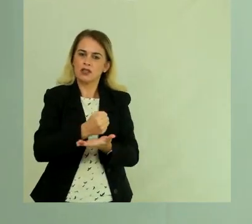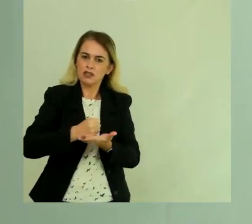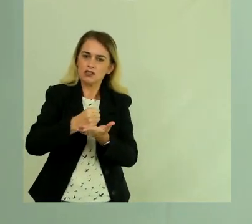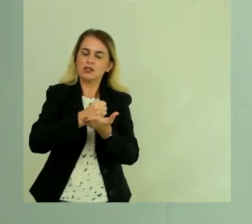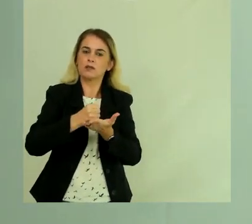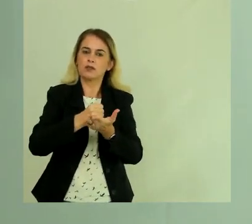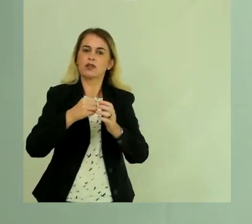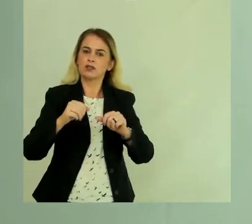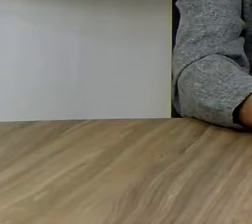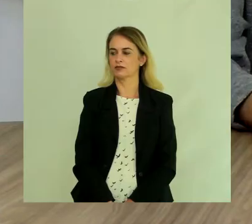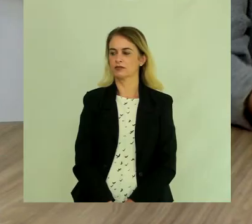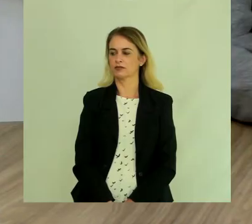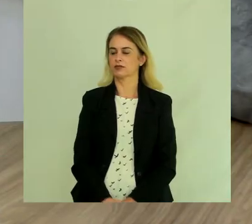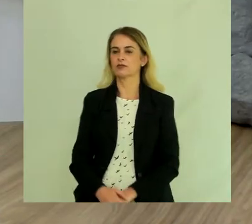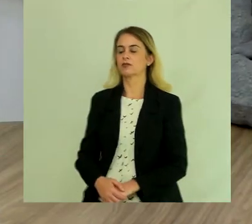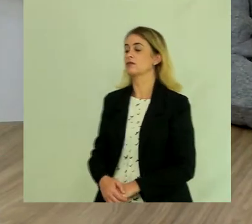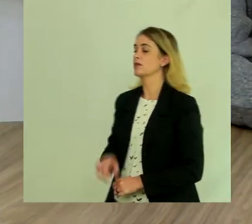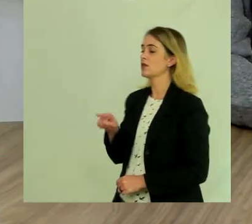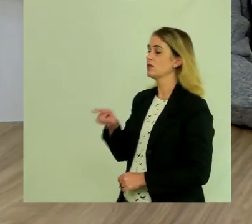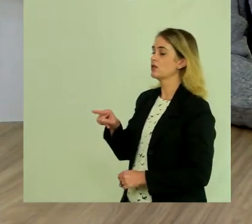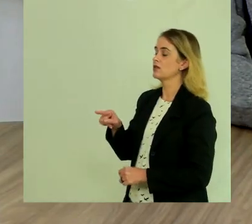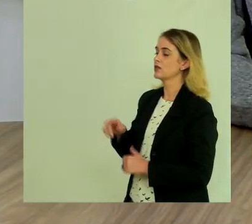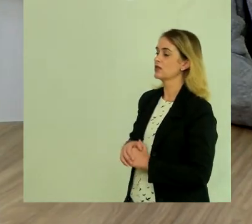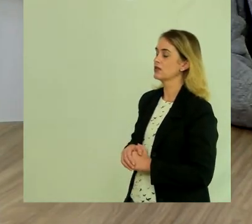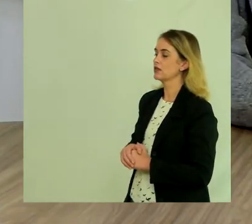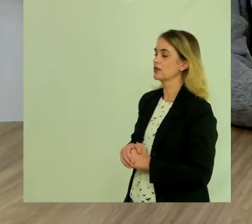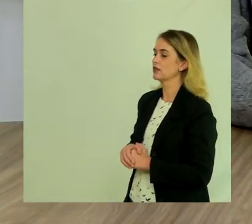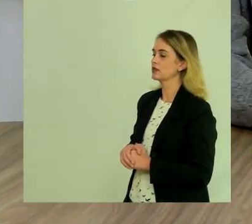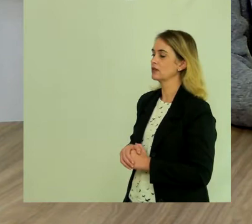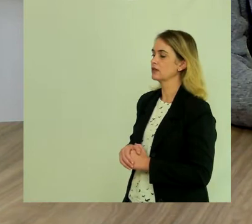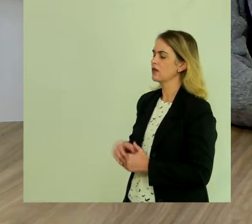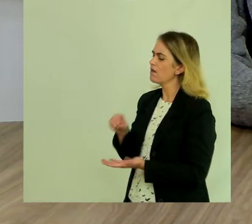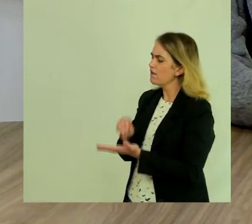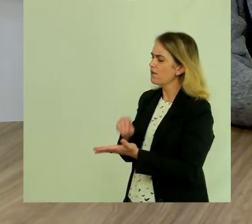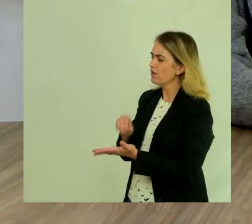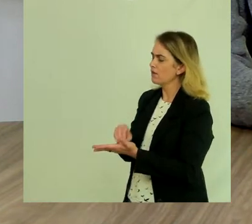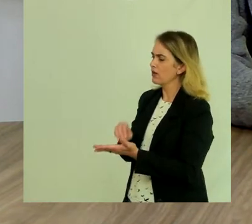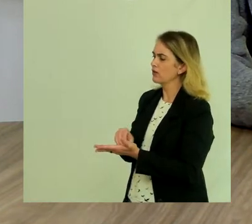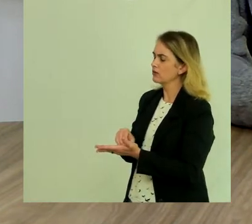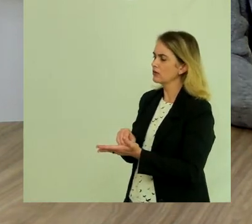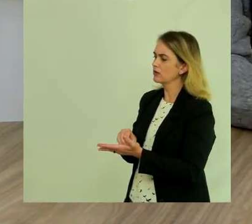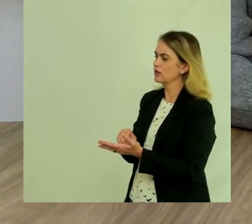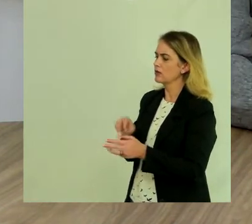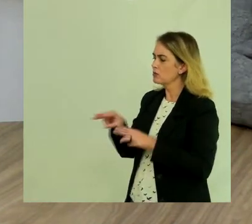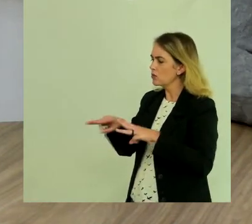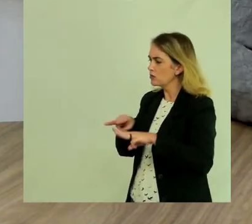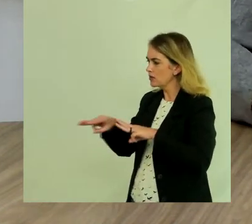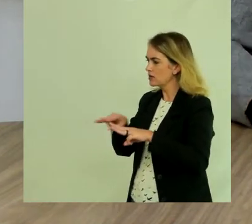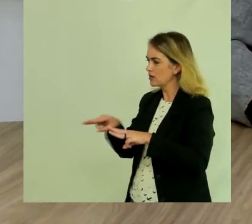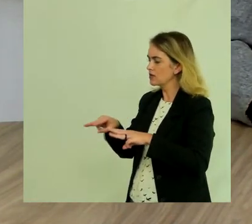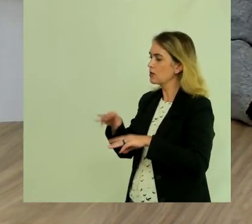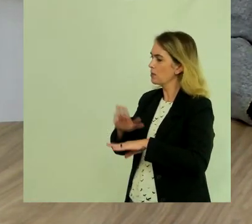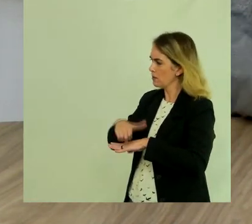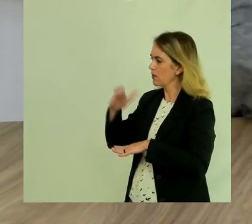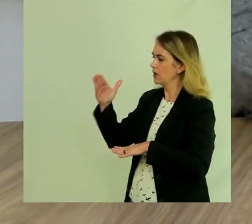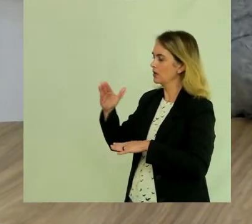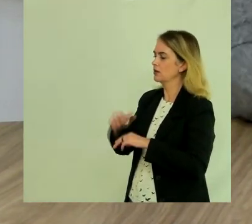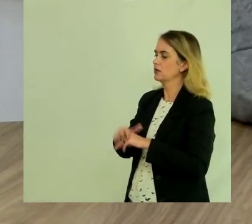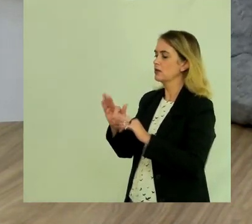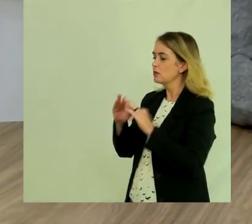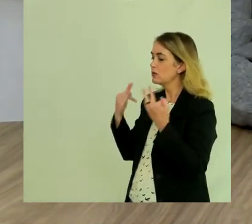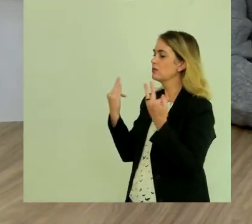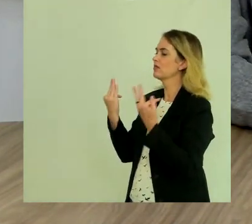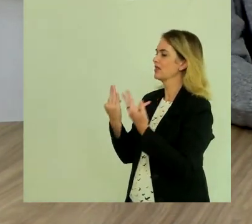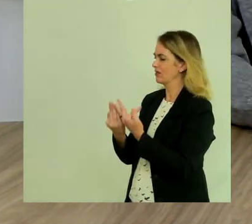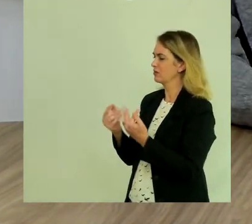da educação. Você acha que não falta uma mobilização maior, até por parte dos